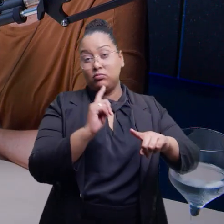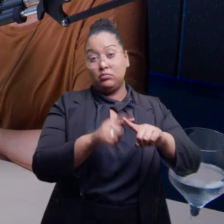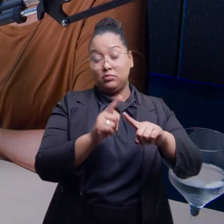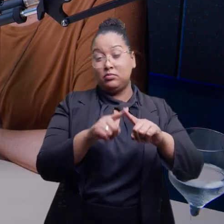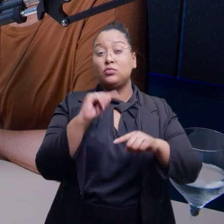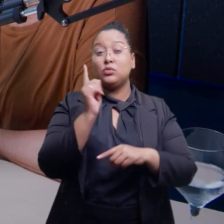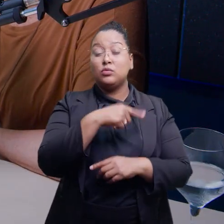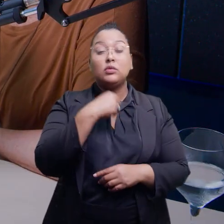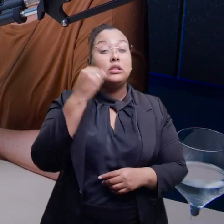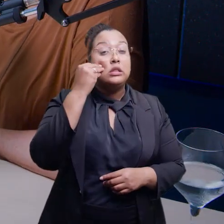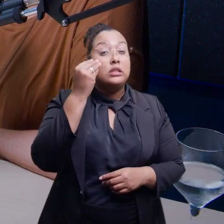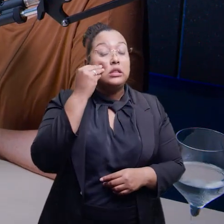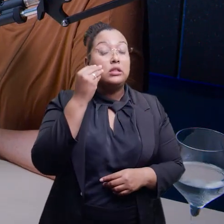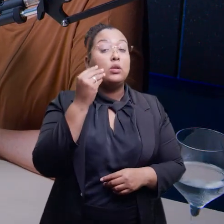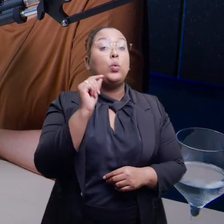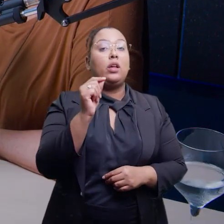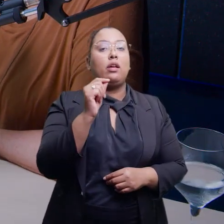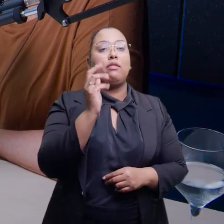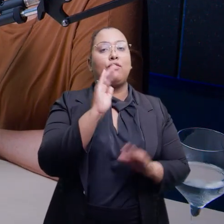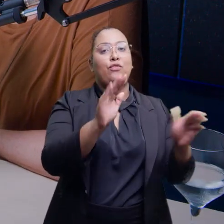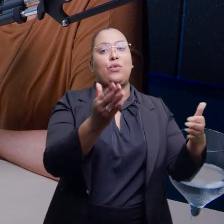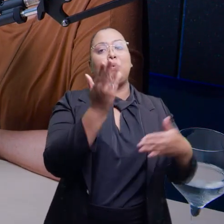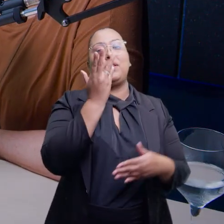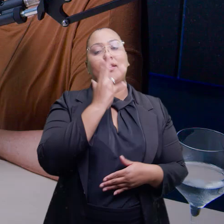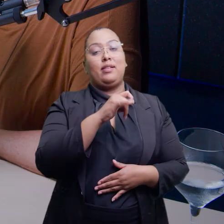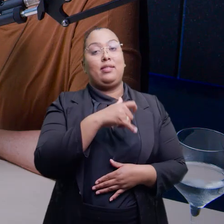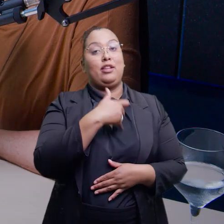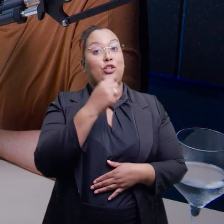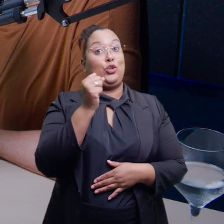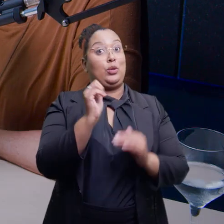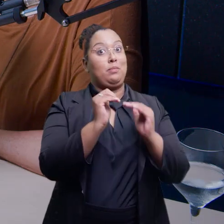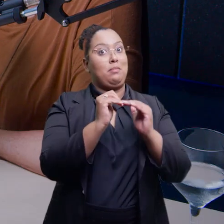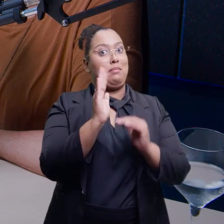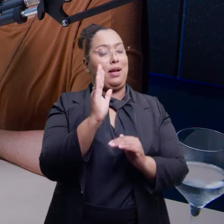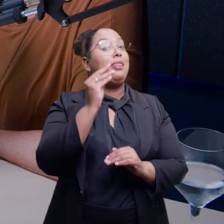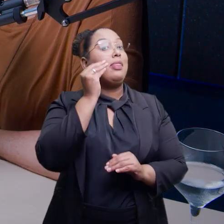falei, a gente tenta trabalhar com crianças com mais de 8 anos, né?